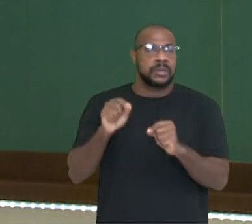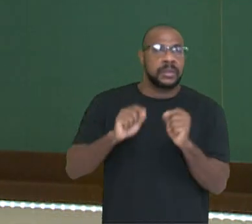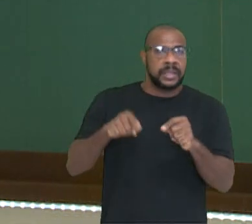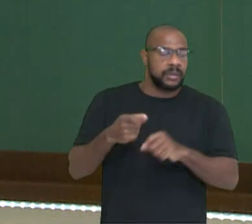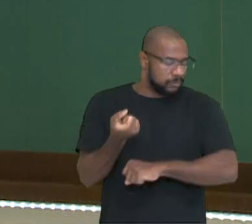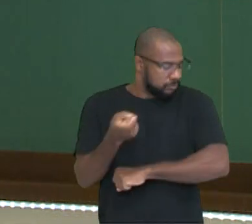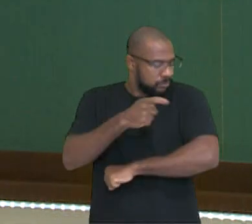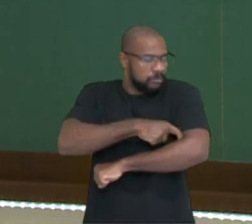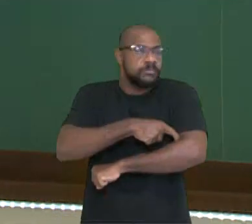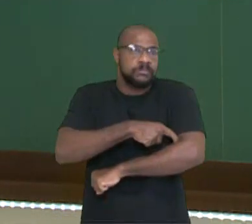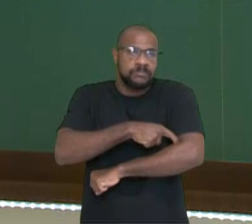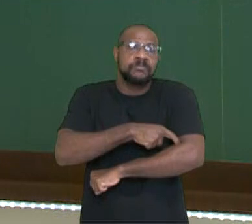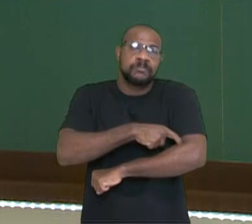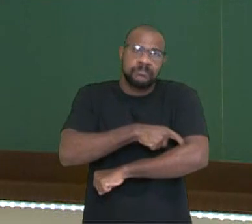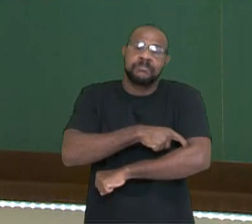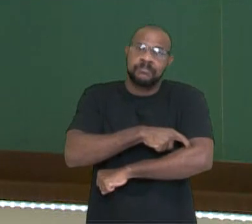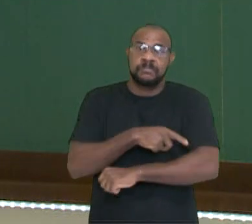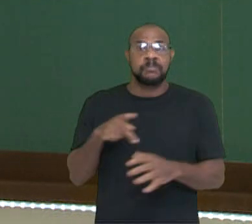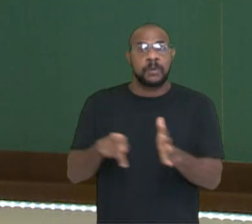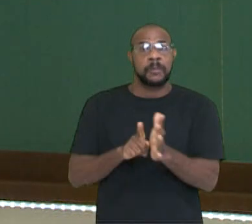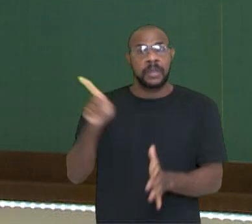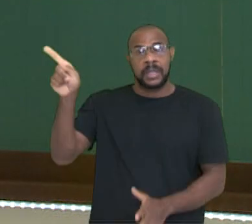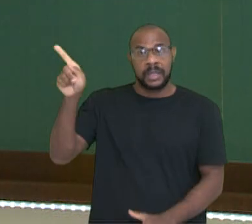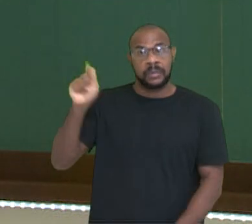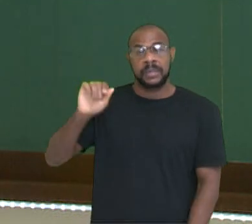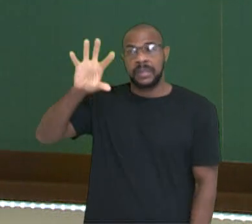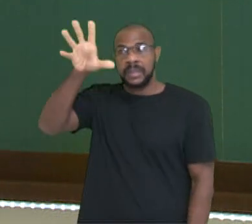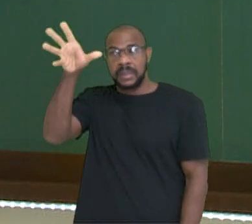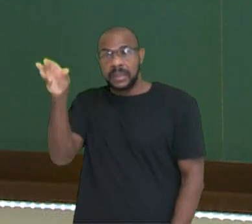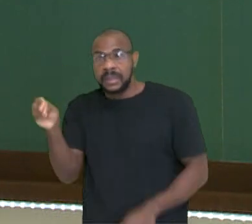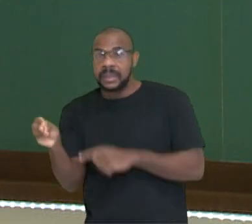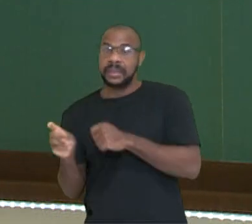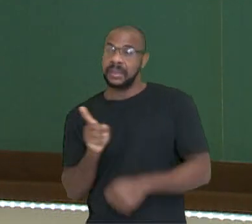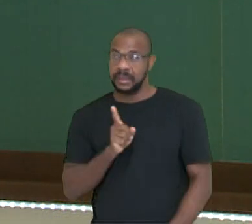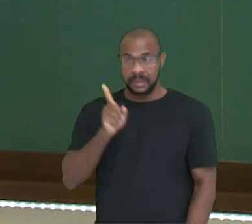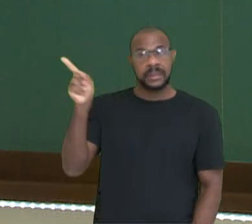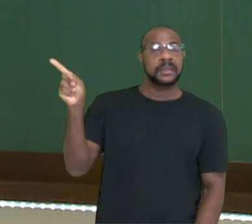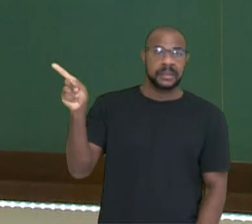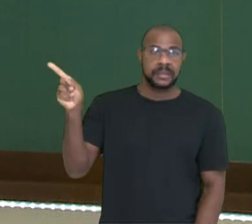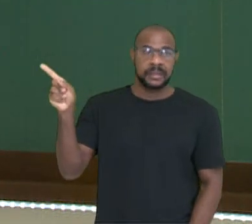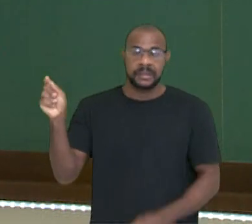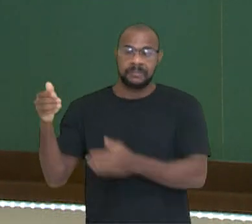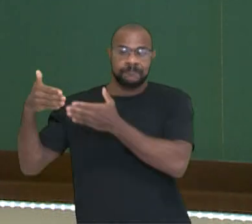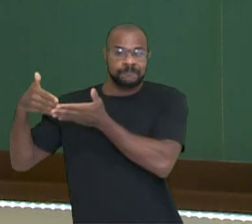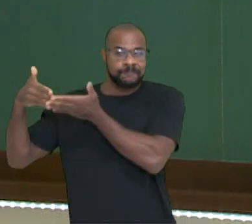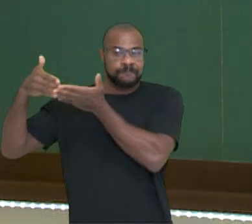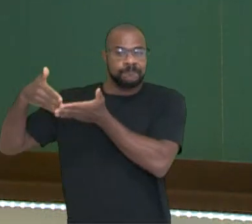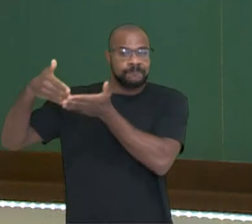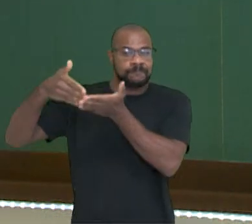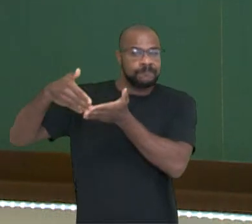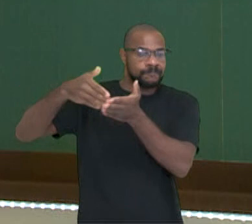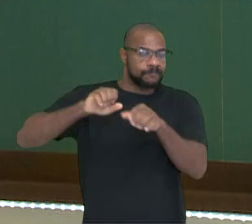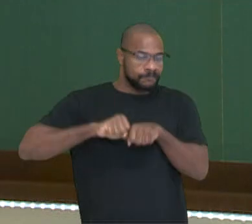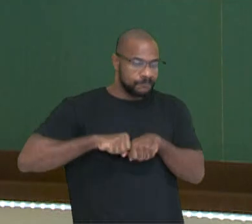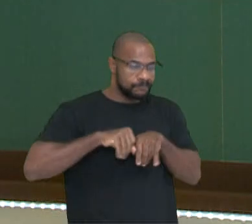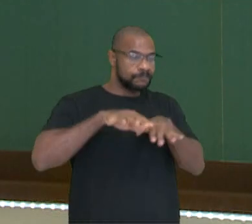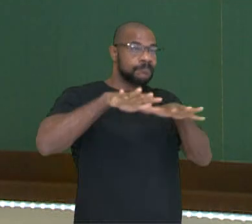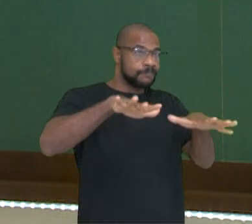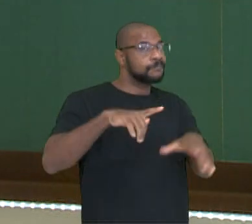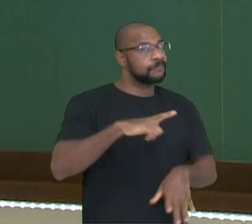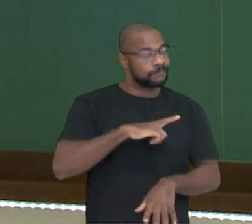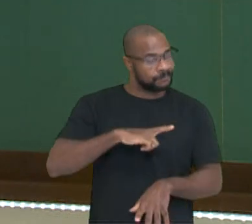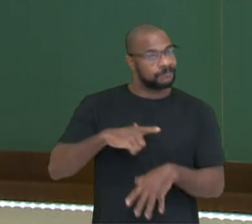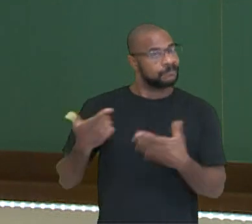mosquito. De origem africana. Então, ele veio para o Brasil na época das grandes navegações. Chegou aqui, se adaptou